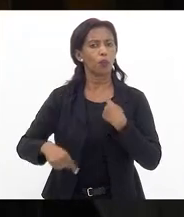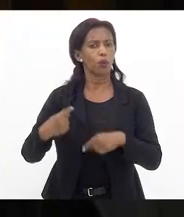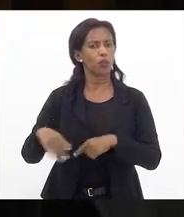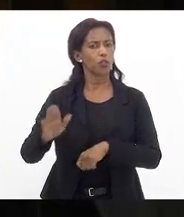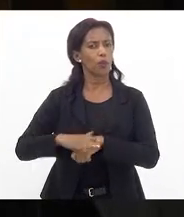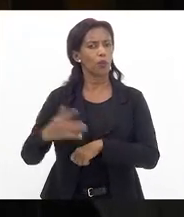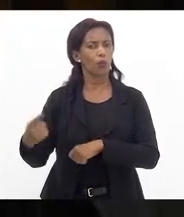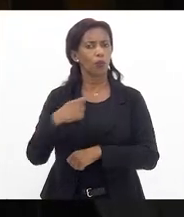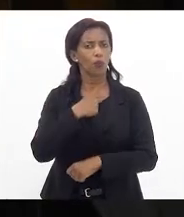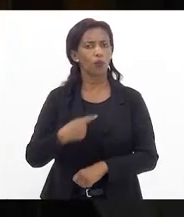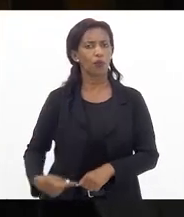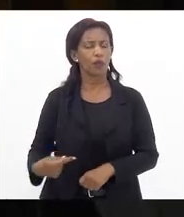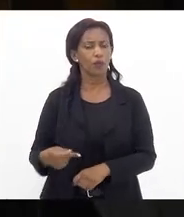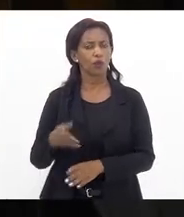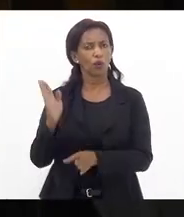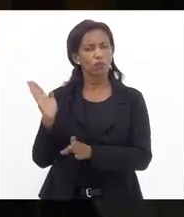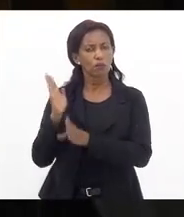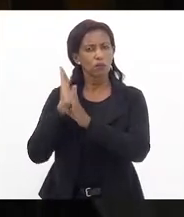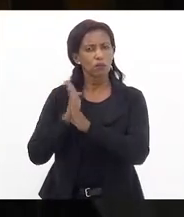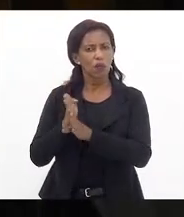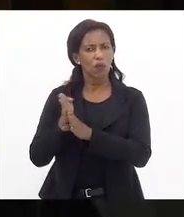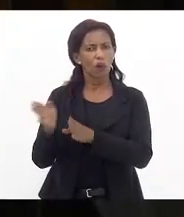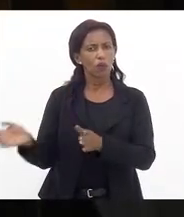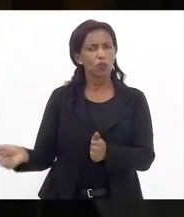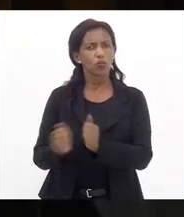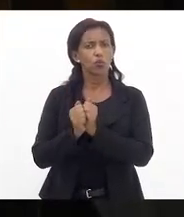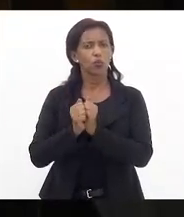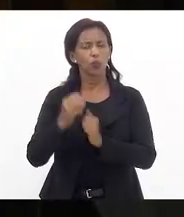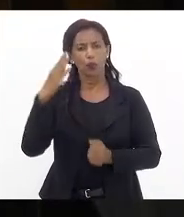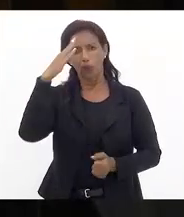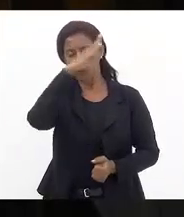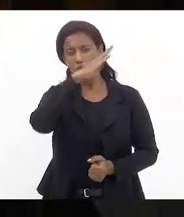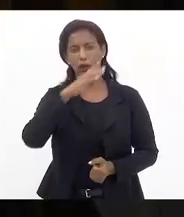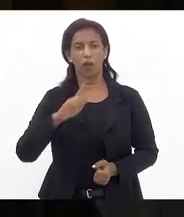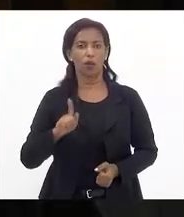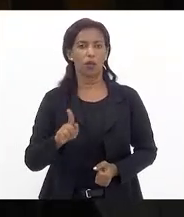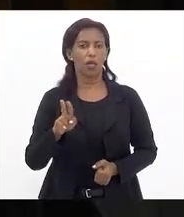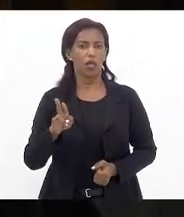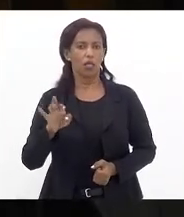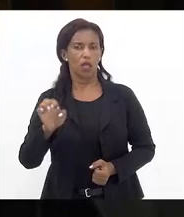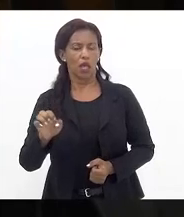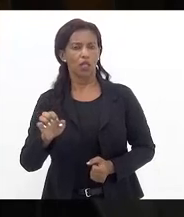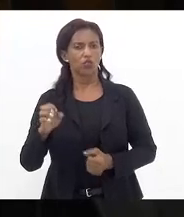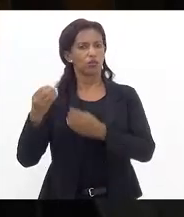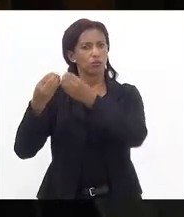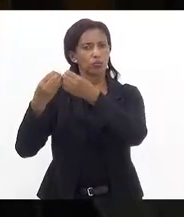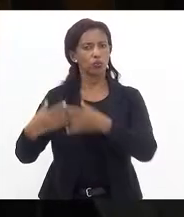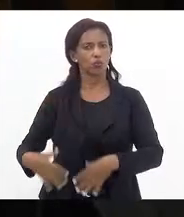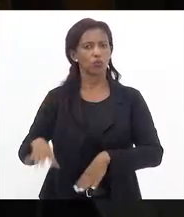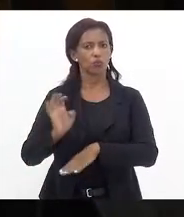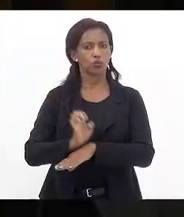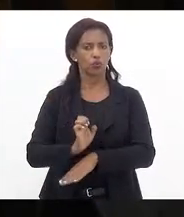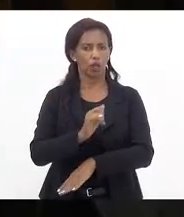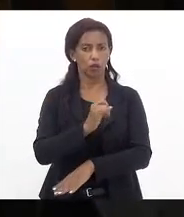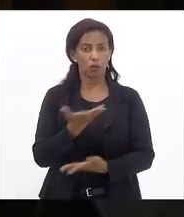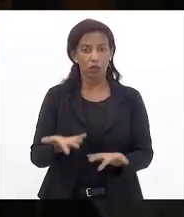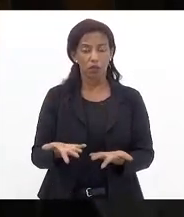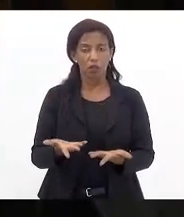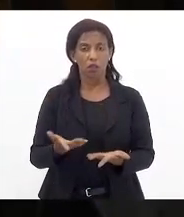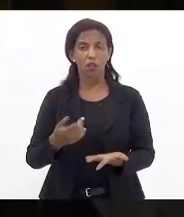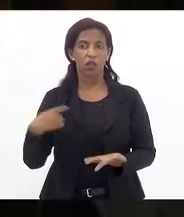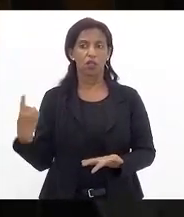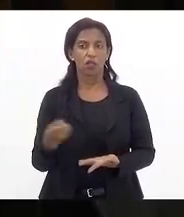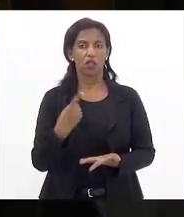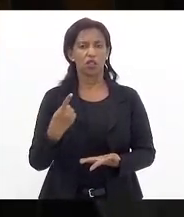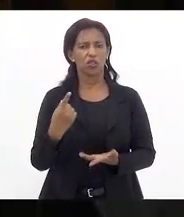Cláudio Castro de se alinhar para e passo com Bolsonaro e Guedes nessa agenda de desmonte do Estado brasileiro e